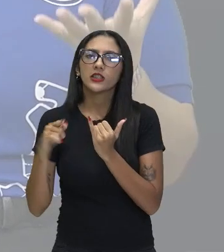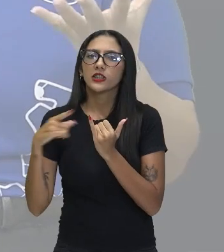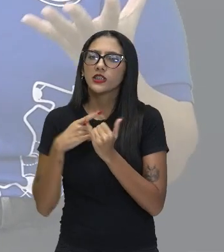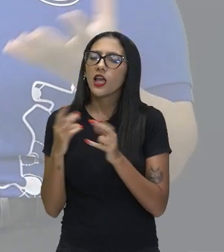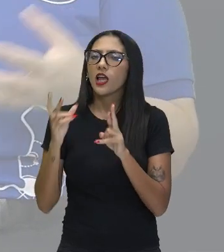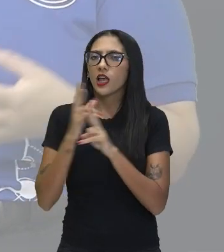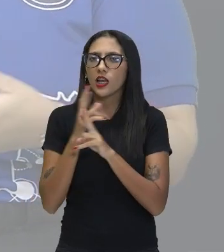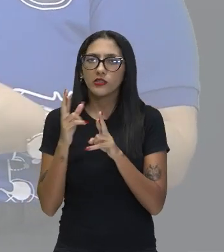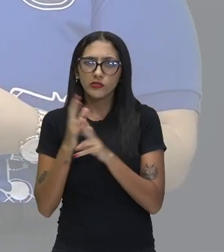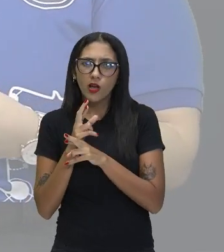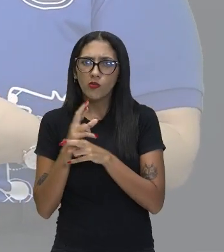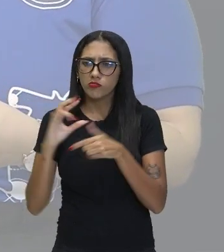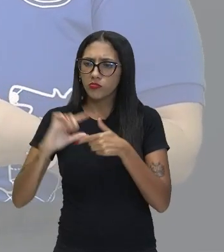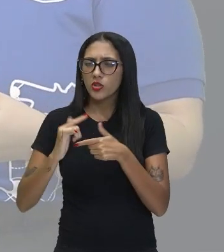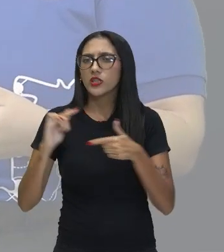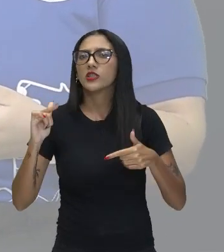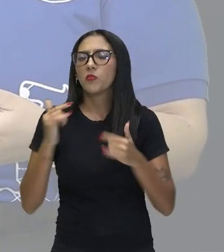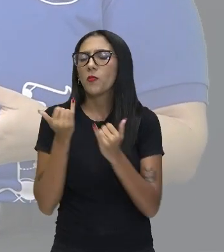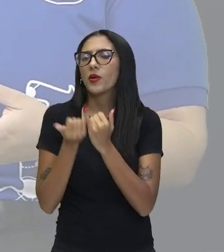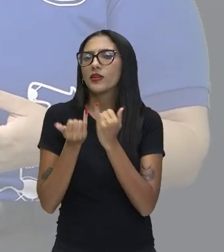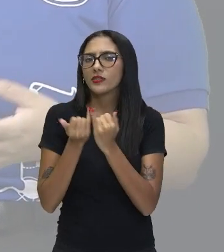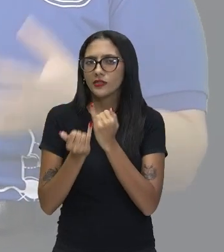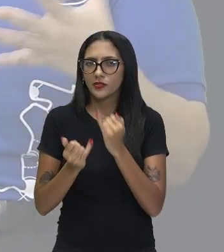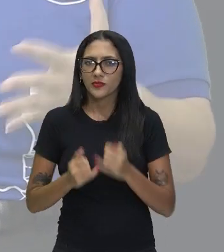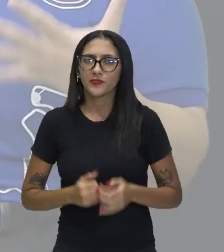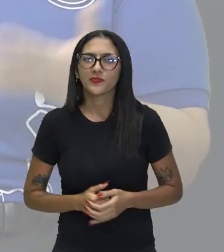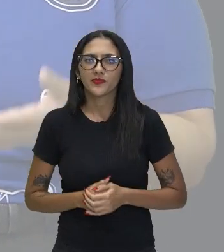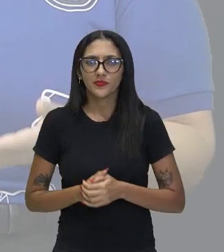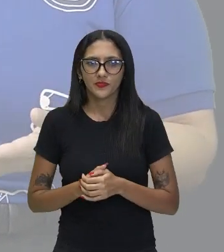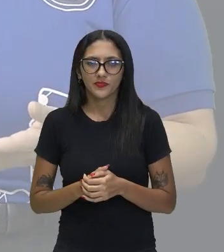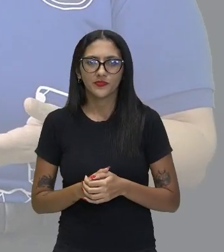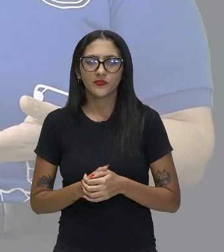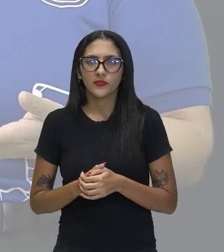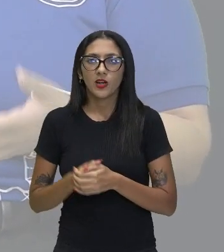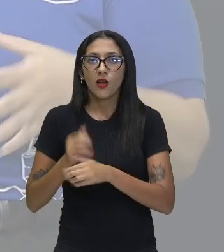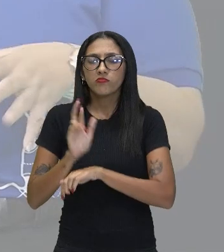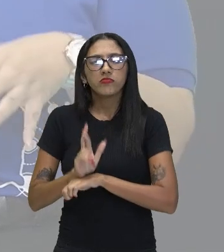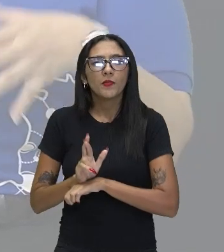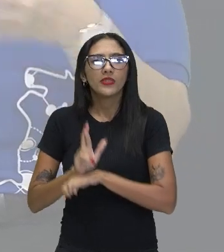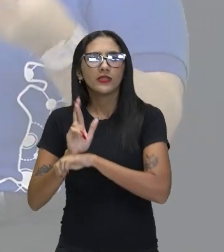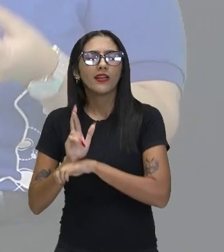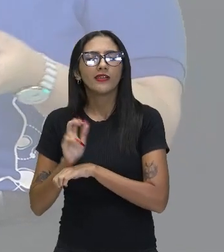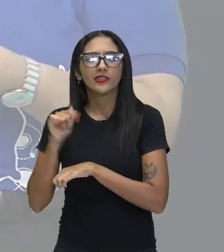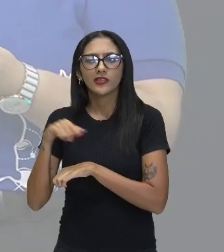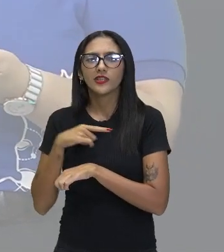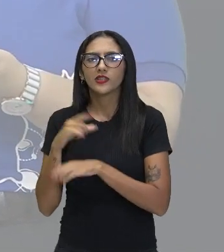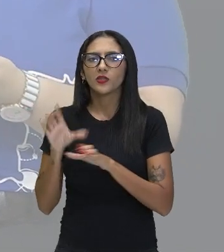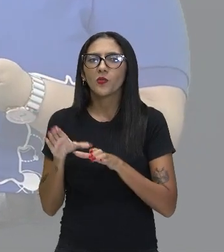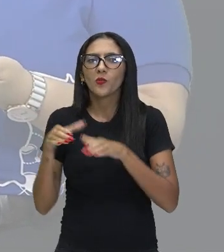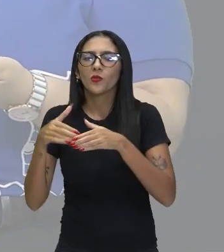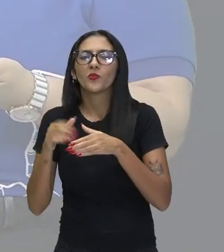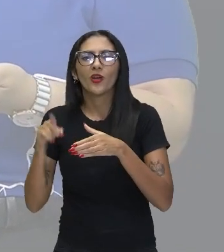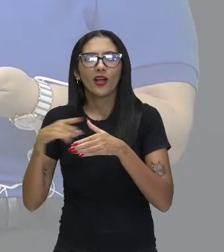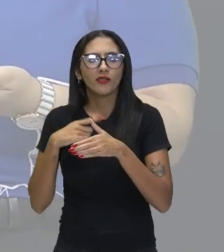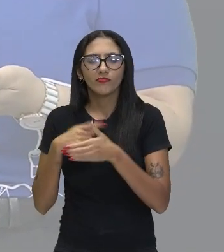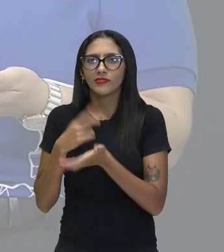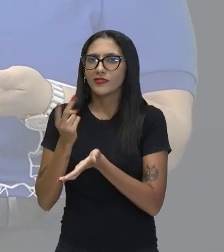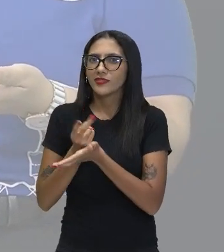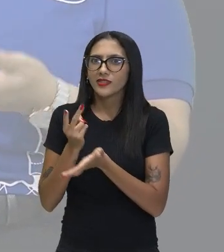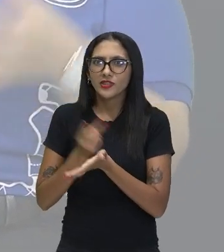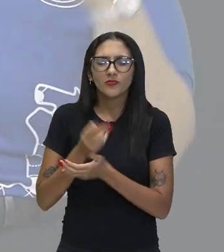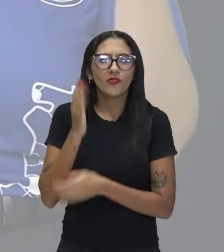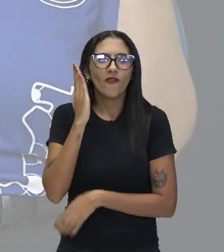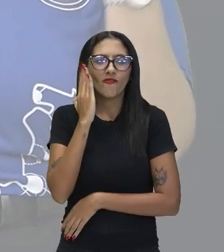ao modernismo. Os nomes que compuseram este grupo aqueles que são sempre